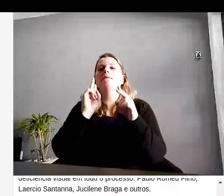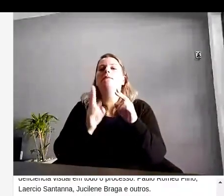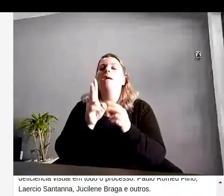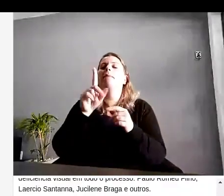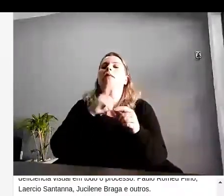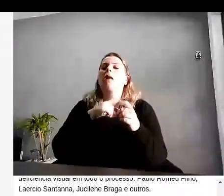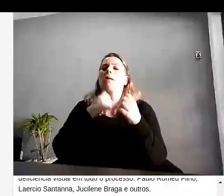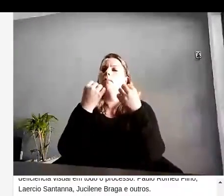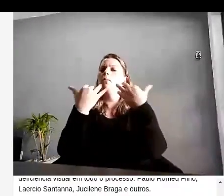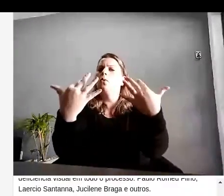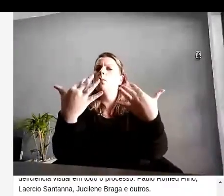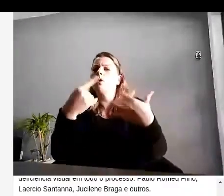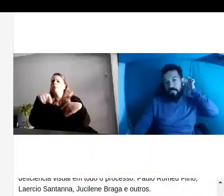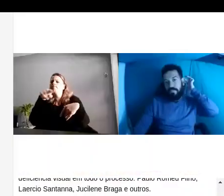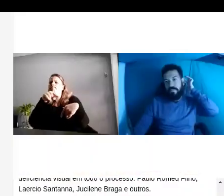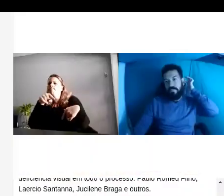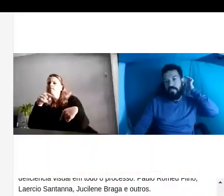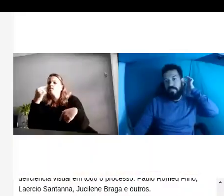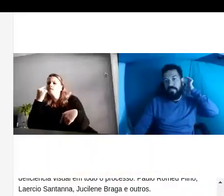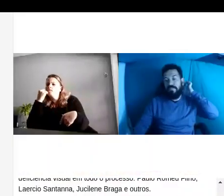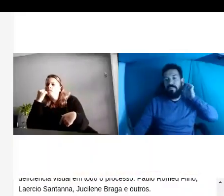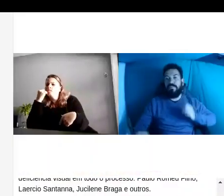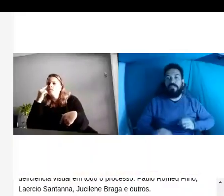para que a maioria das pessoas